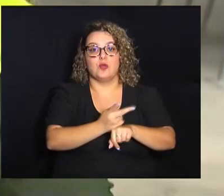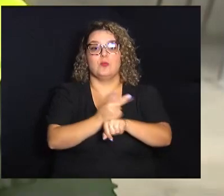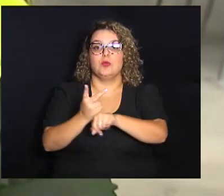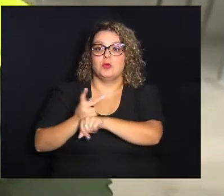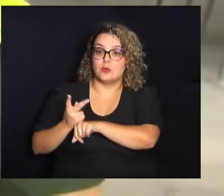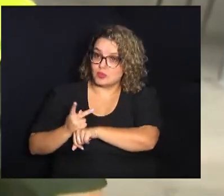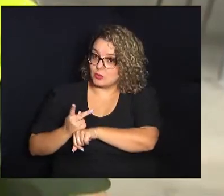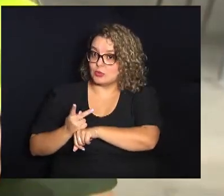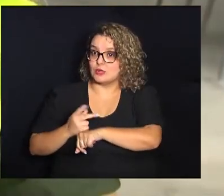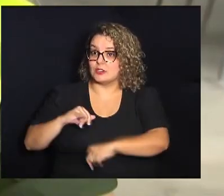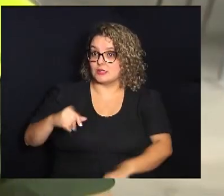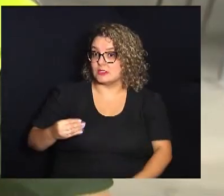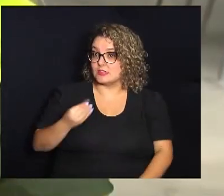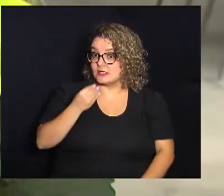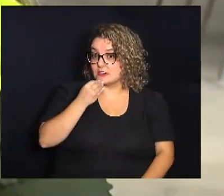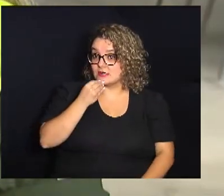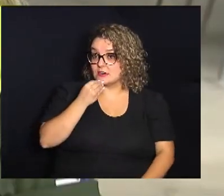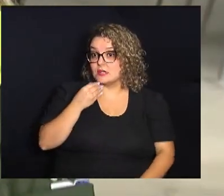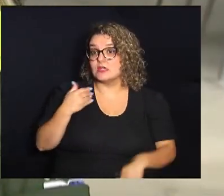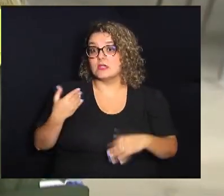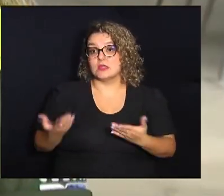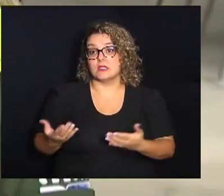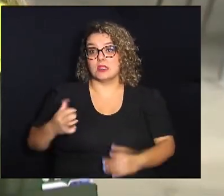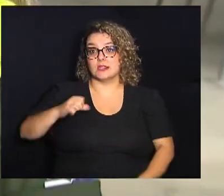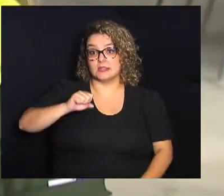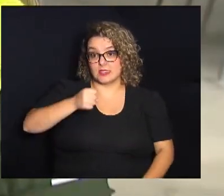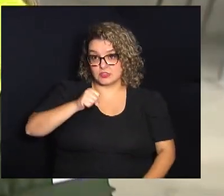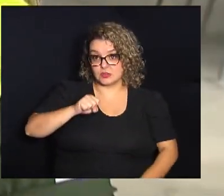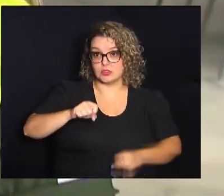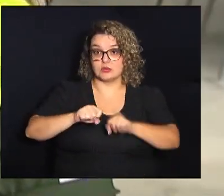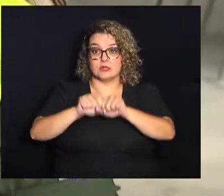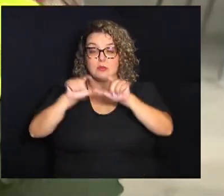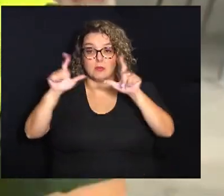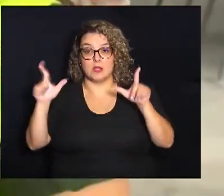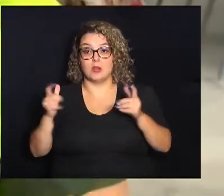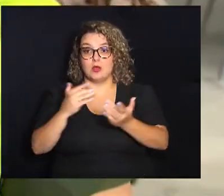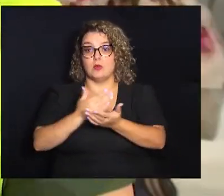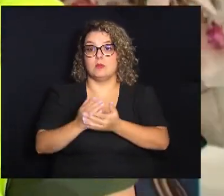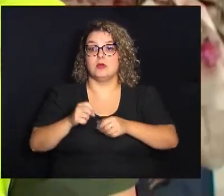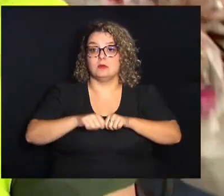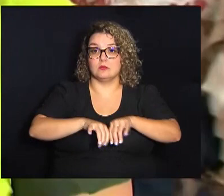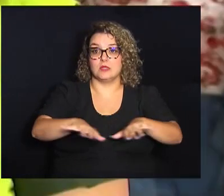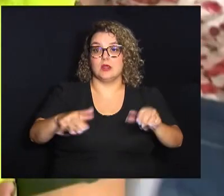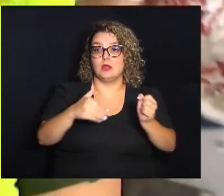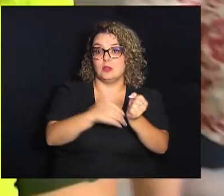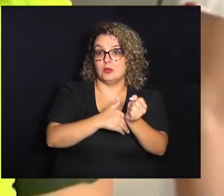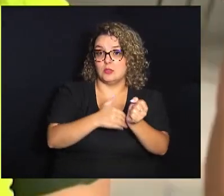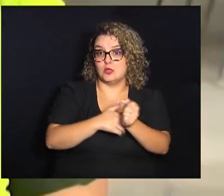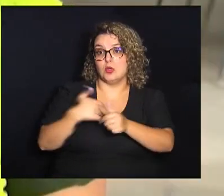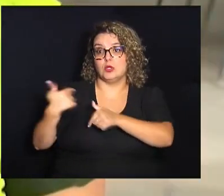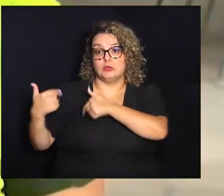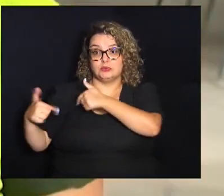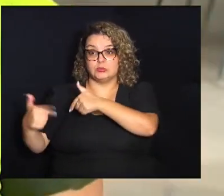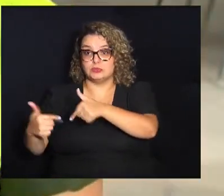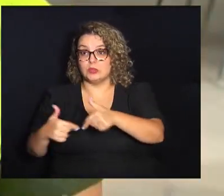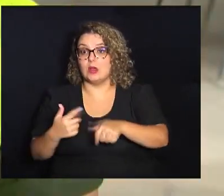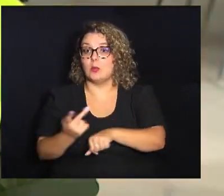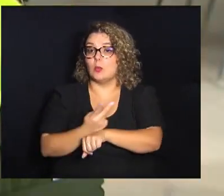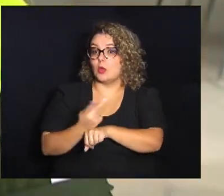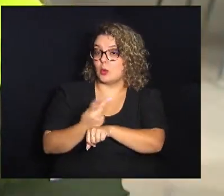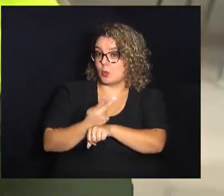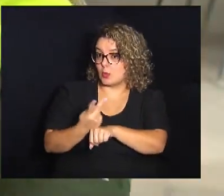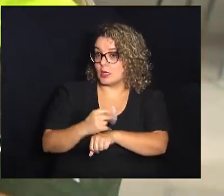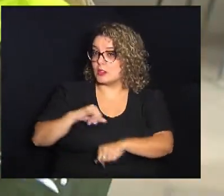oportunidades e a partir das 8 horas da manhã a gente já começou a distribuir senha. Os trabalhadores buscaram